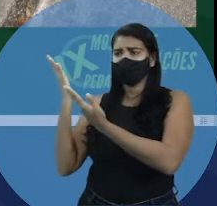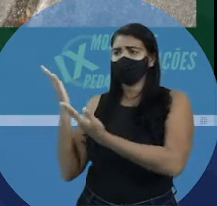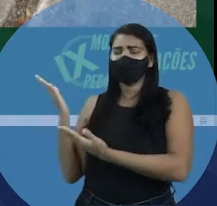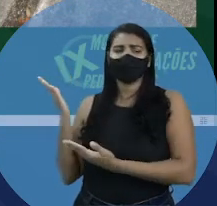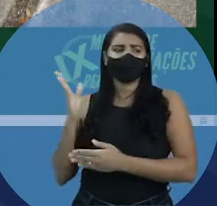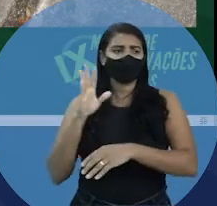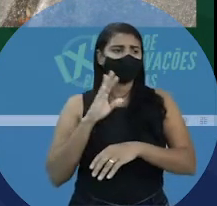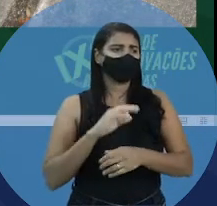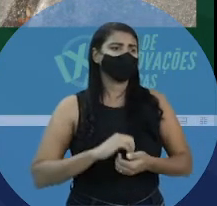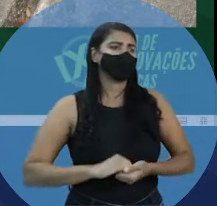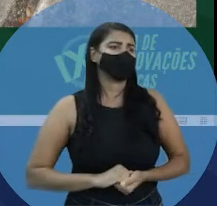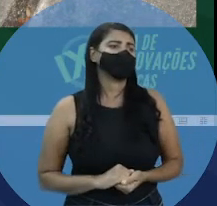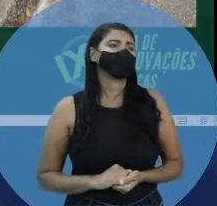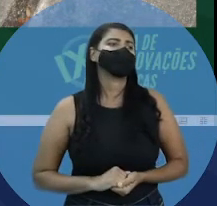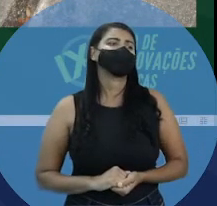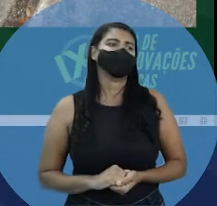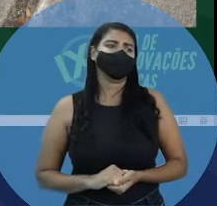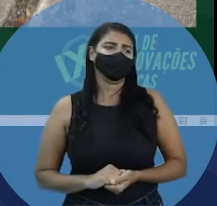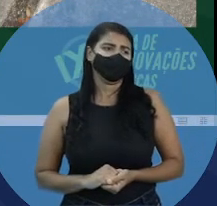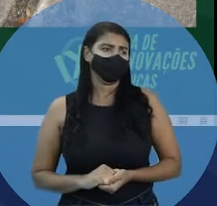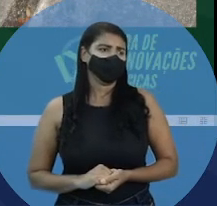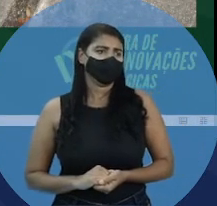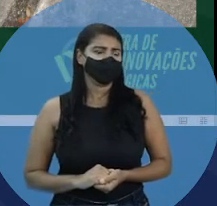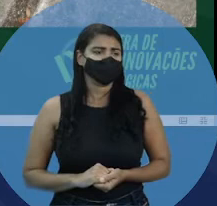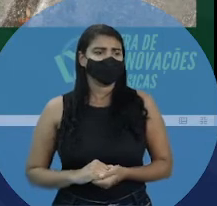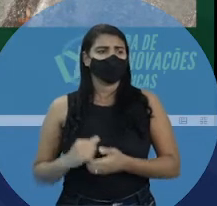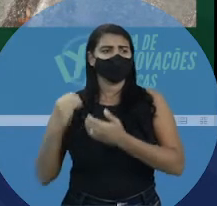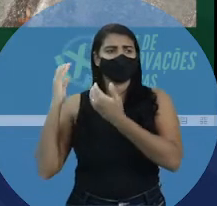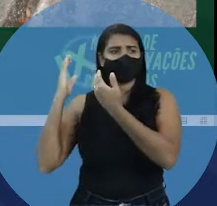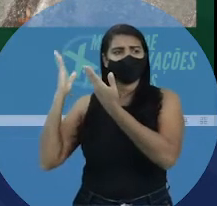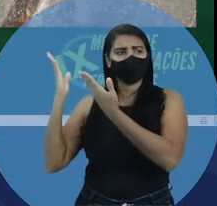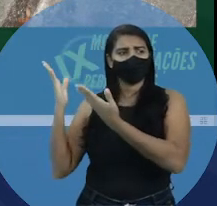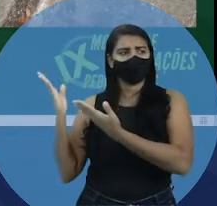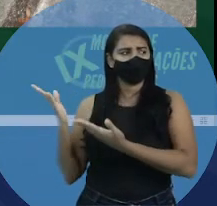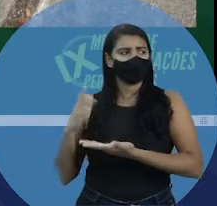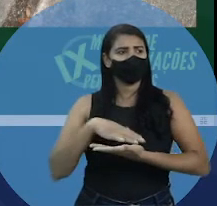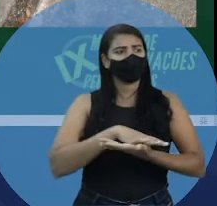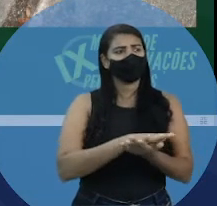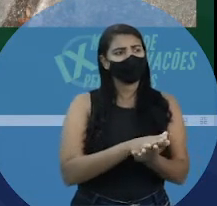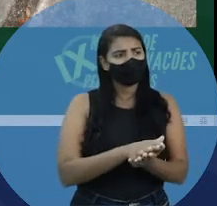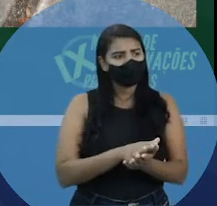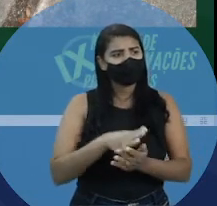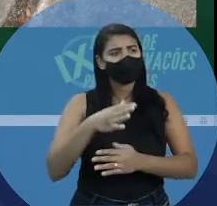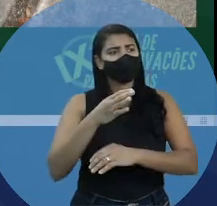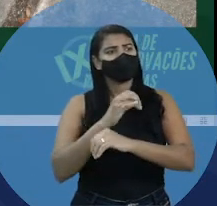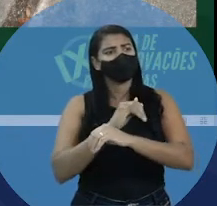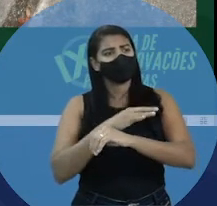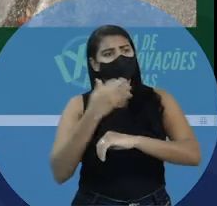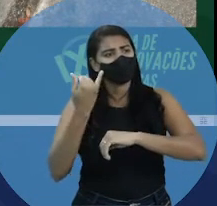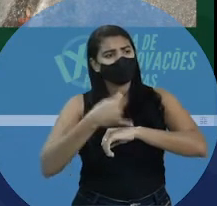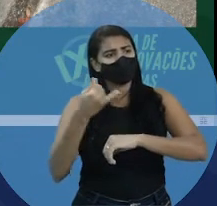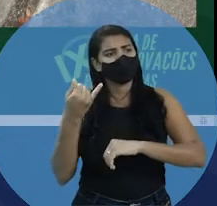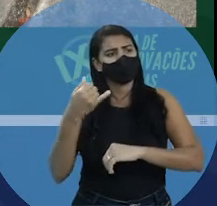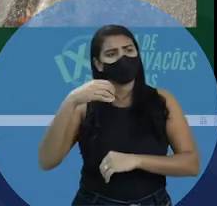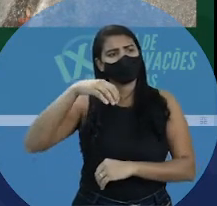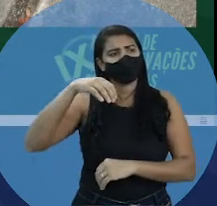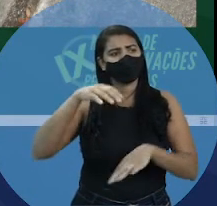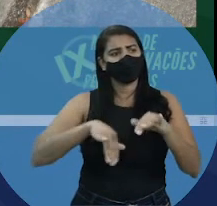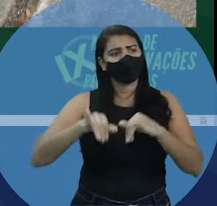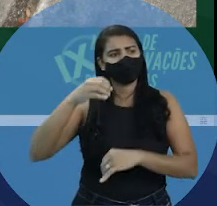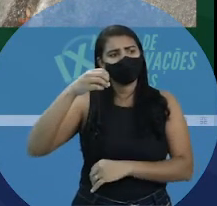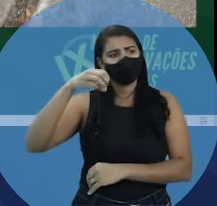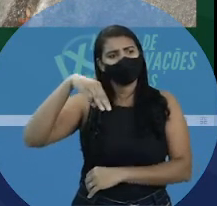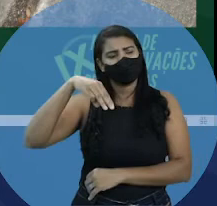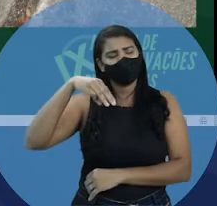de milho, eles secaram completamente por causa dessa contaminação desses metais pesados que estão contidos nas pilhas e nas